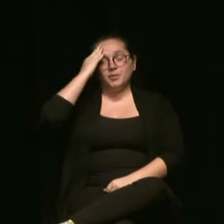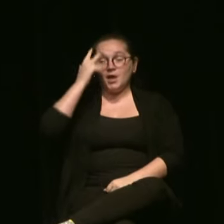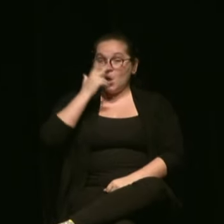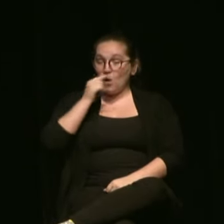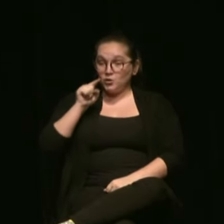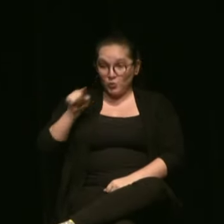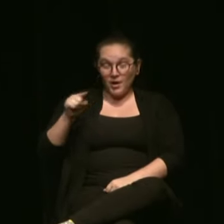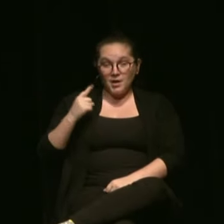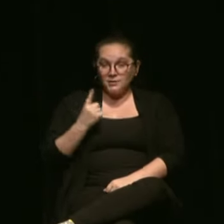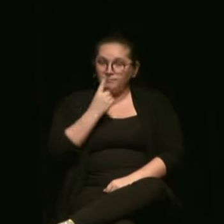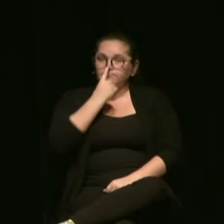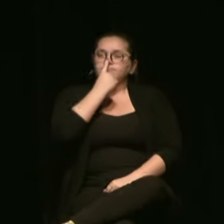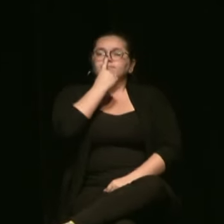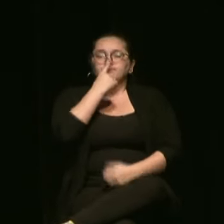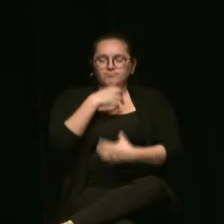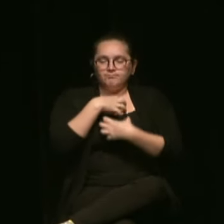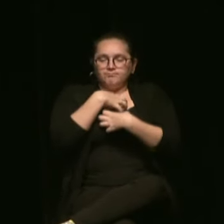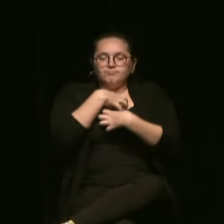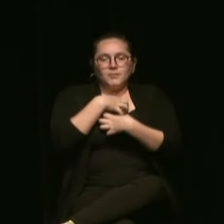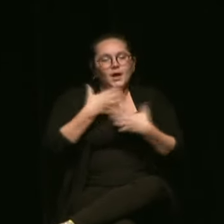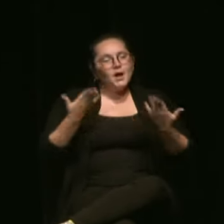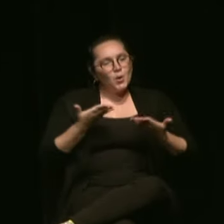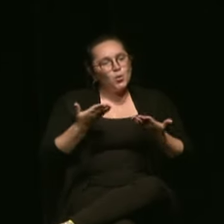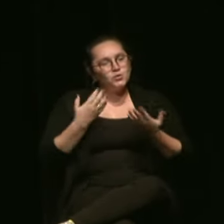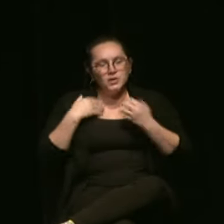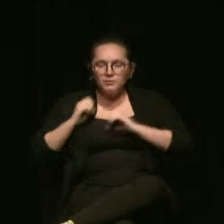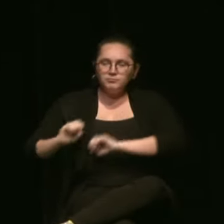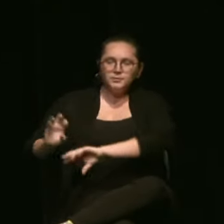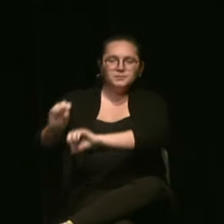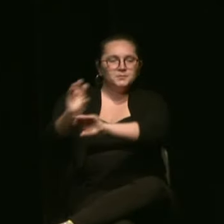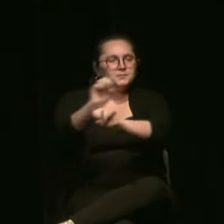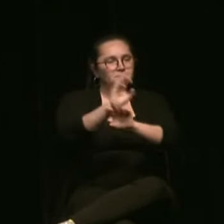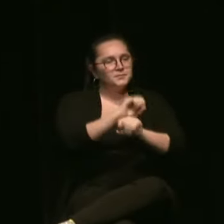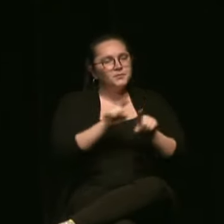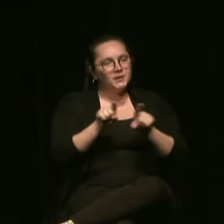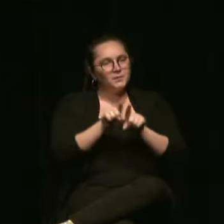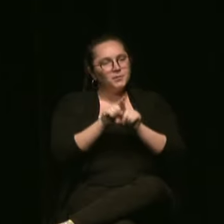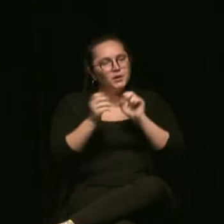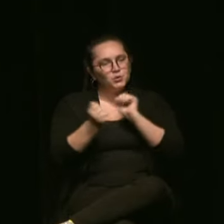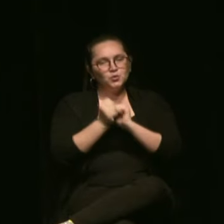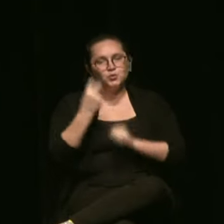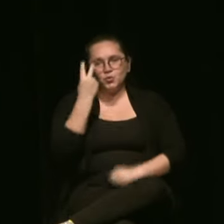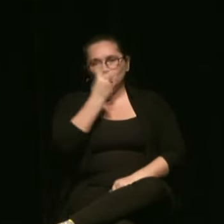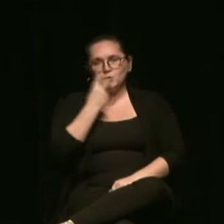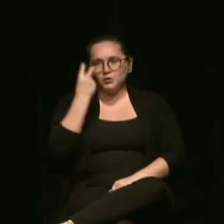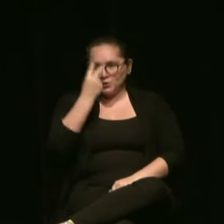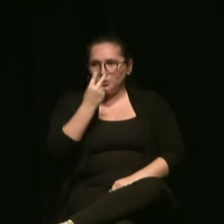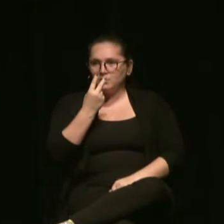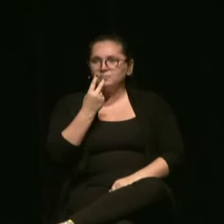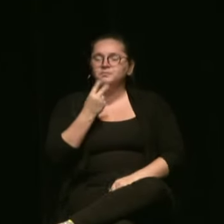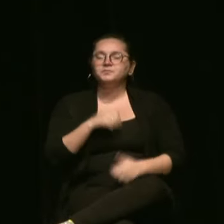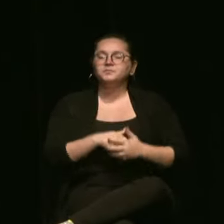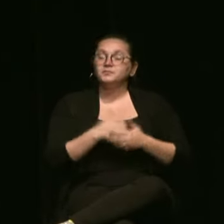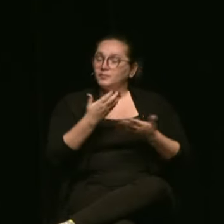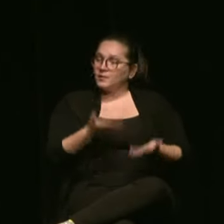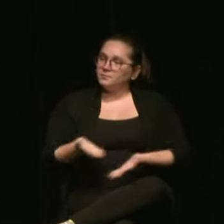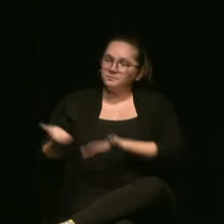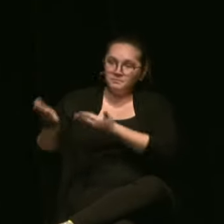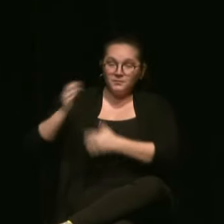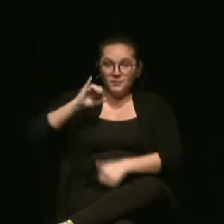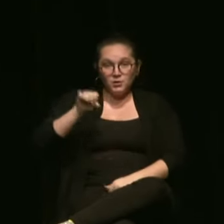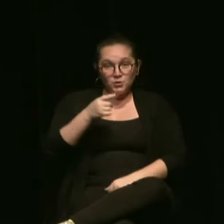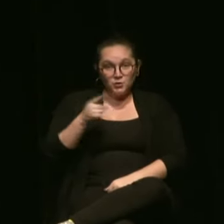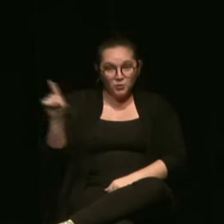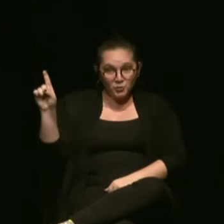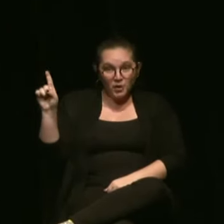compreensão é um pouco do que ele vai passar agora para a gente nessas próximas 2 horas. Então, por favor, João, obrigado, com